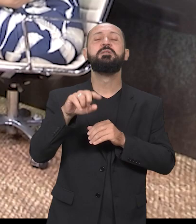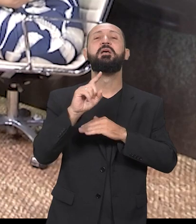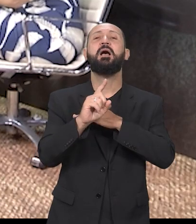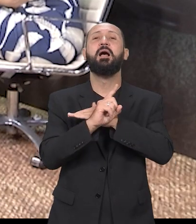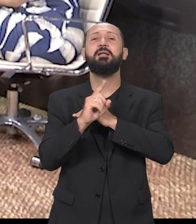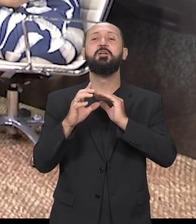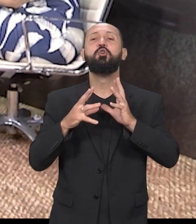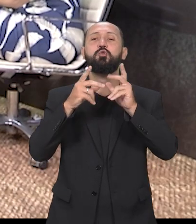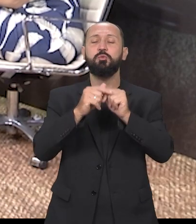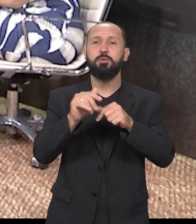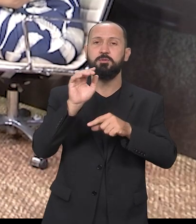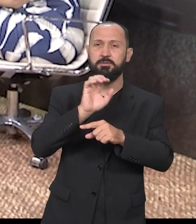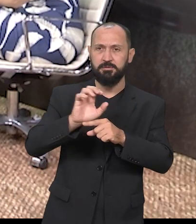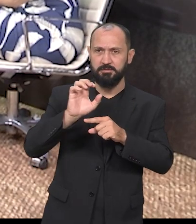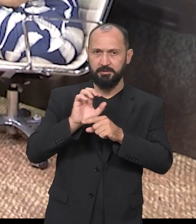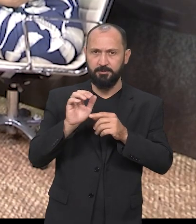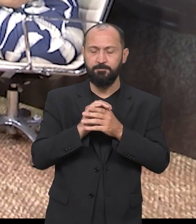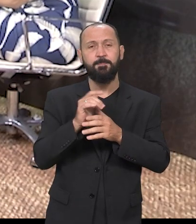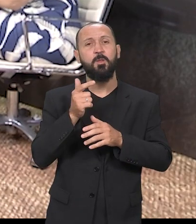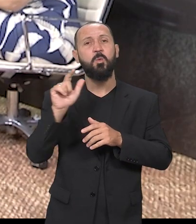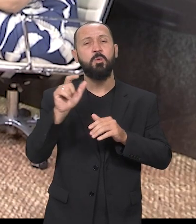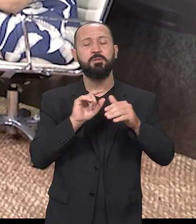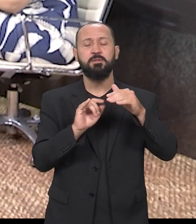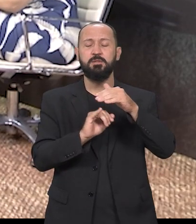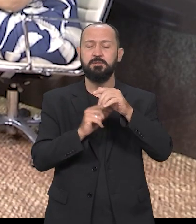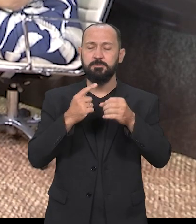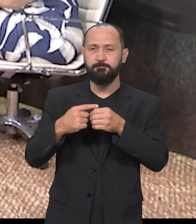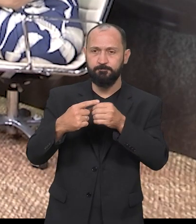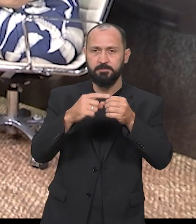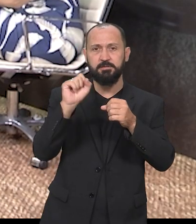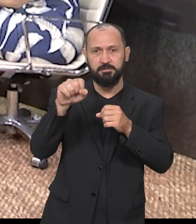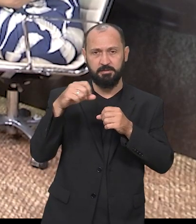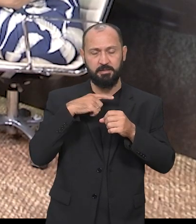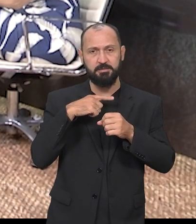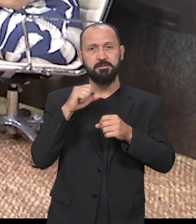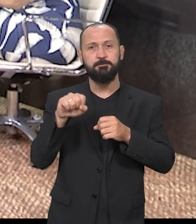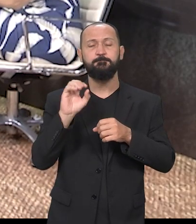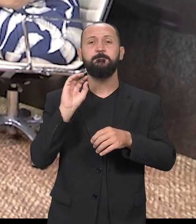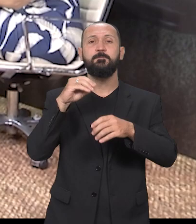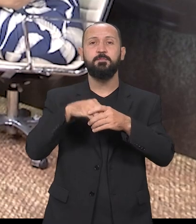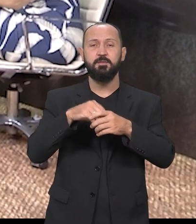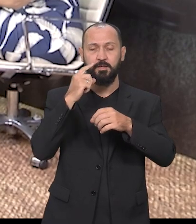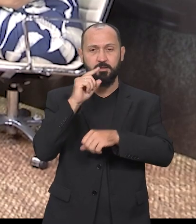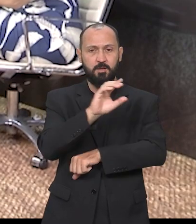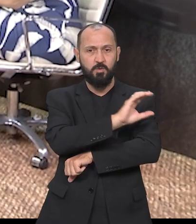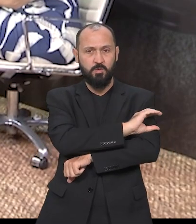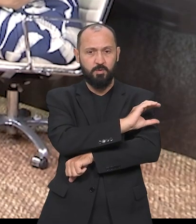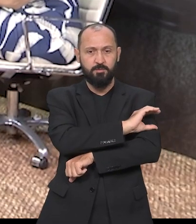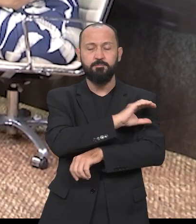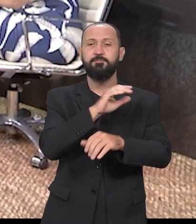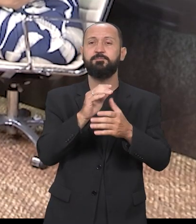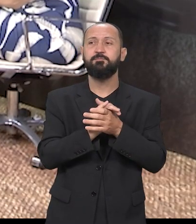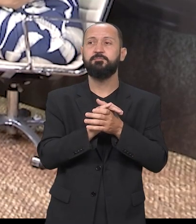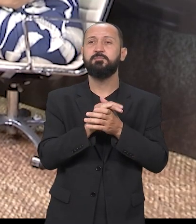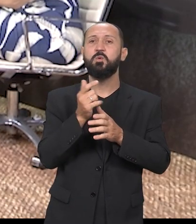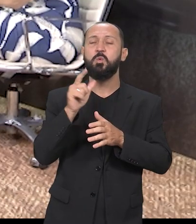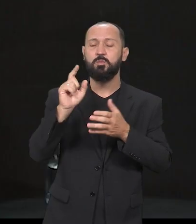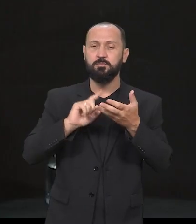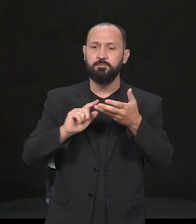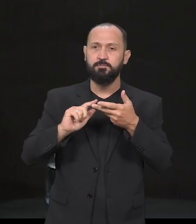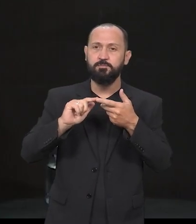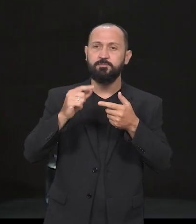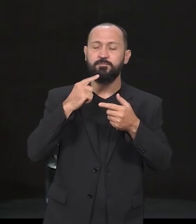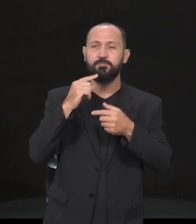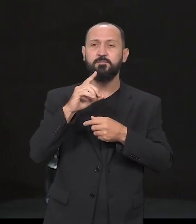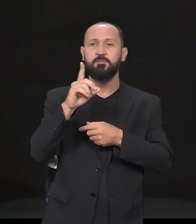vocês atendem todo o estado? Tem outras unidades também? Temos sim. Dentro da coordenadoria, nós temos outras